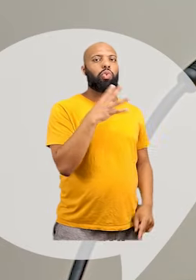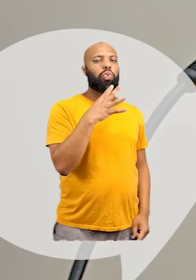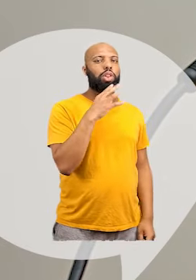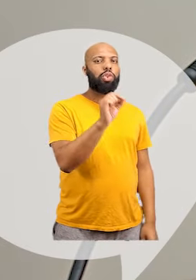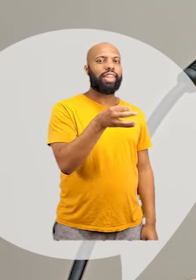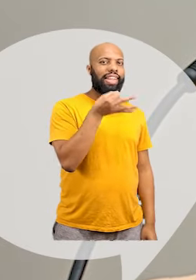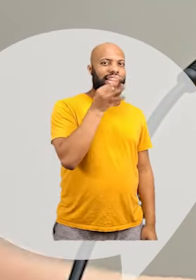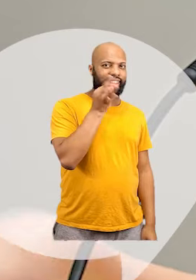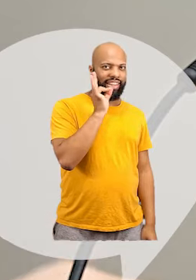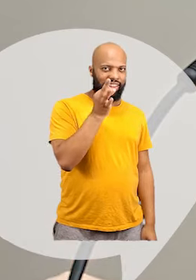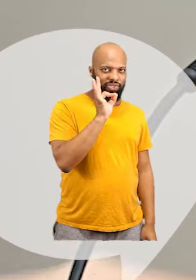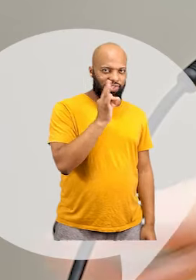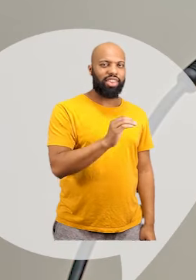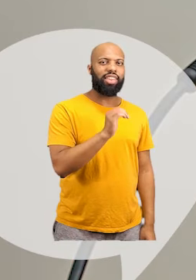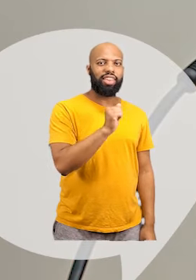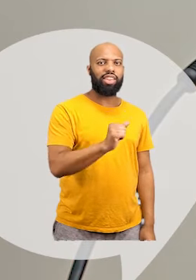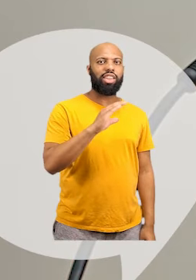acústico